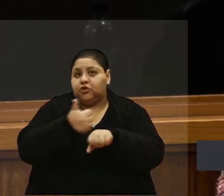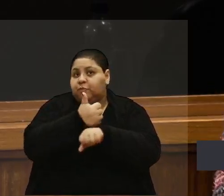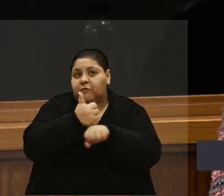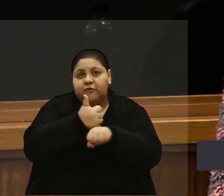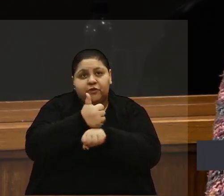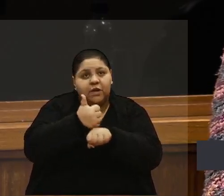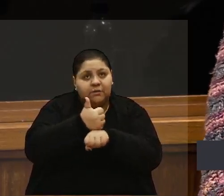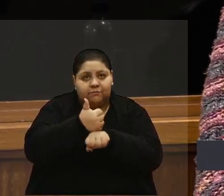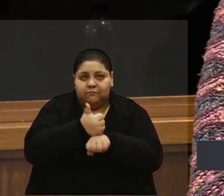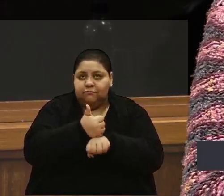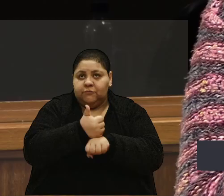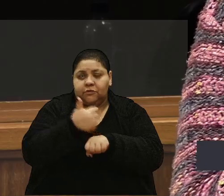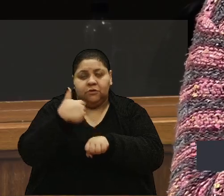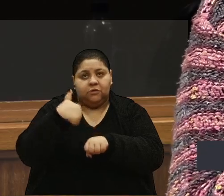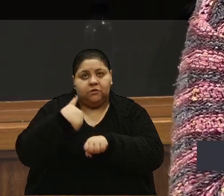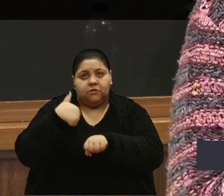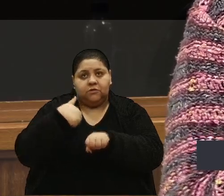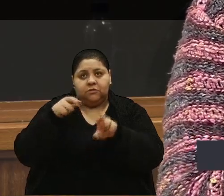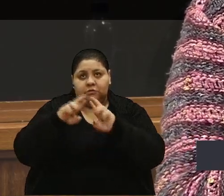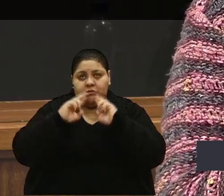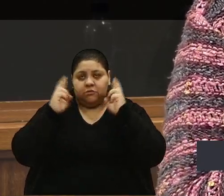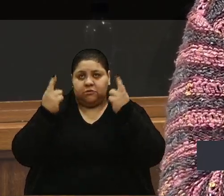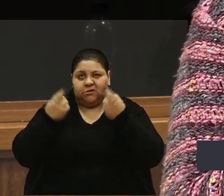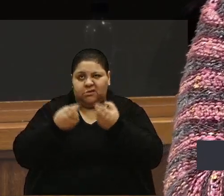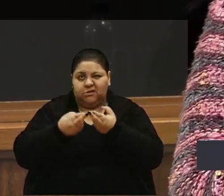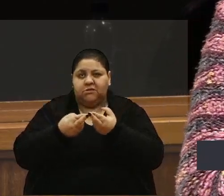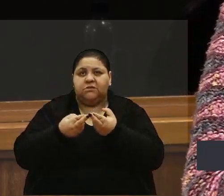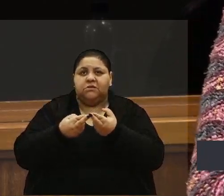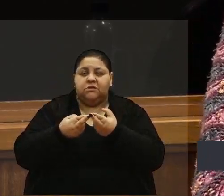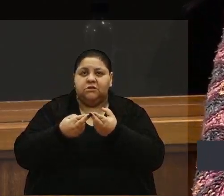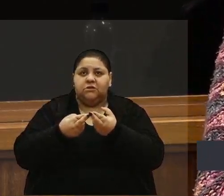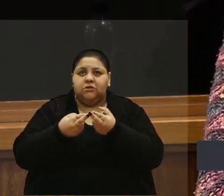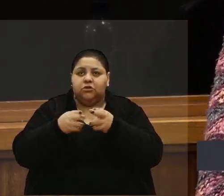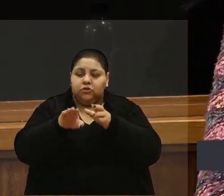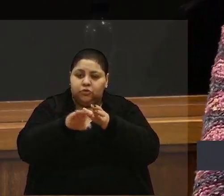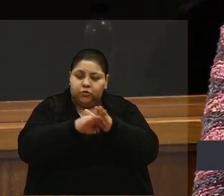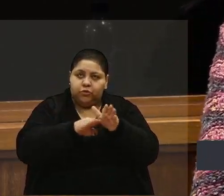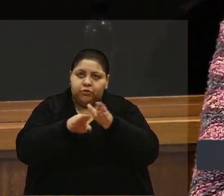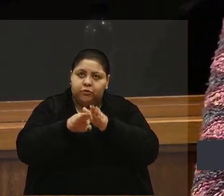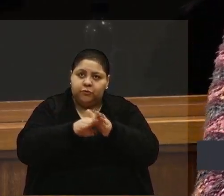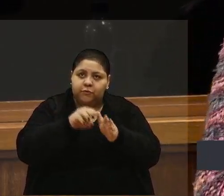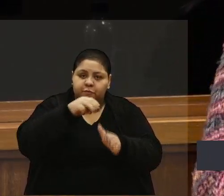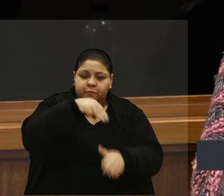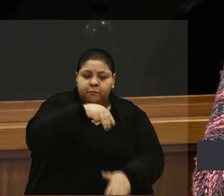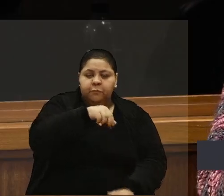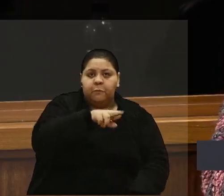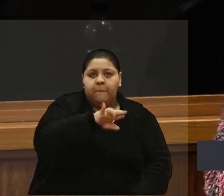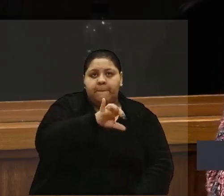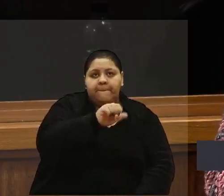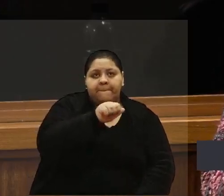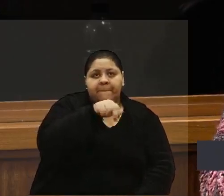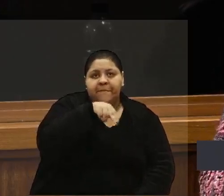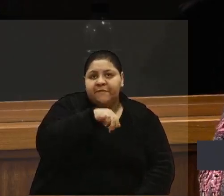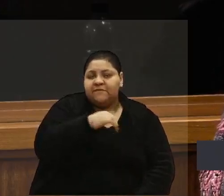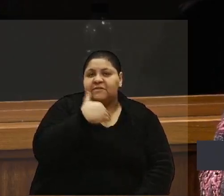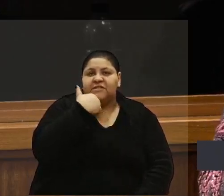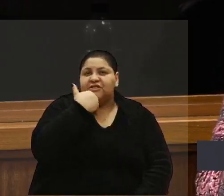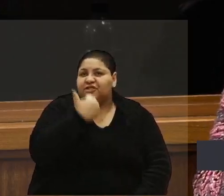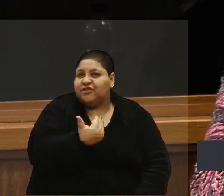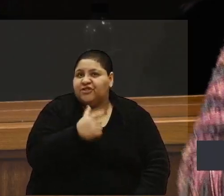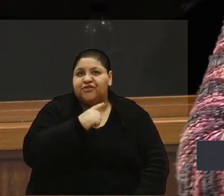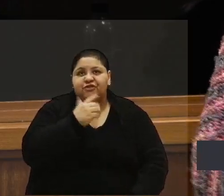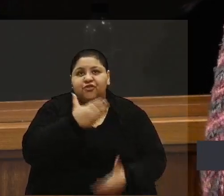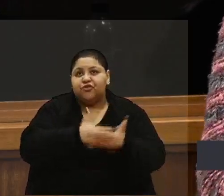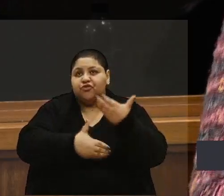profissionais. Eu fui numa reunião há pouco lá do Conselho do Mariane e não adianta ter todo